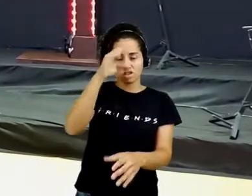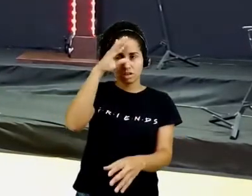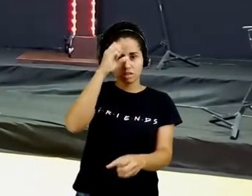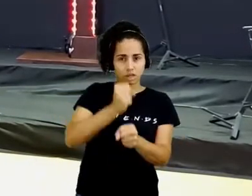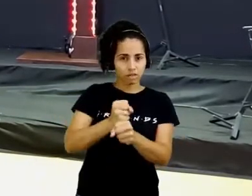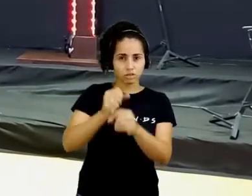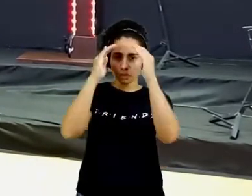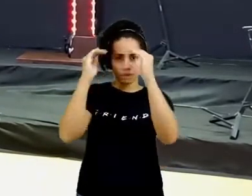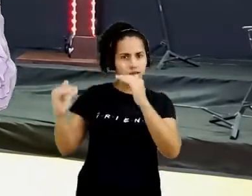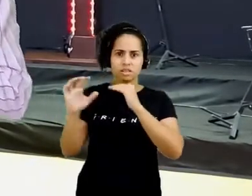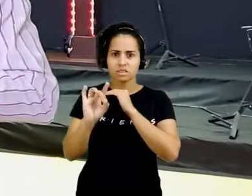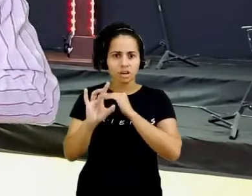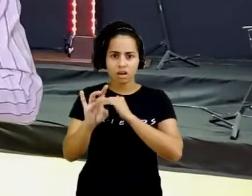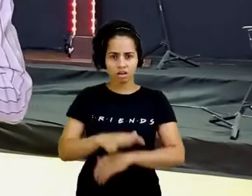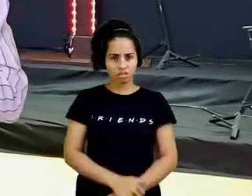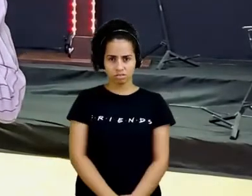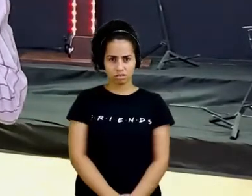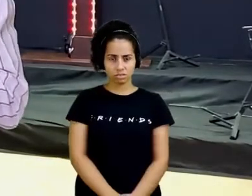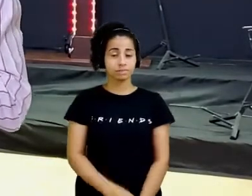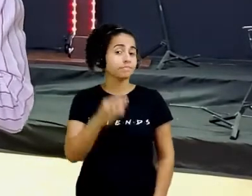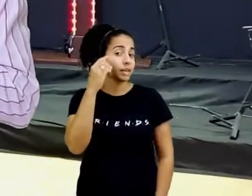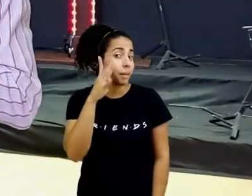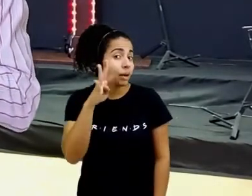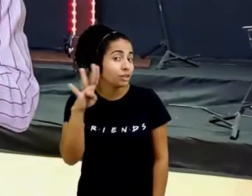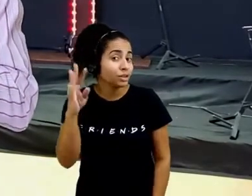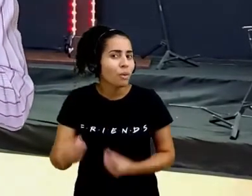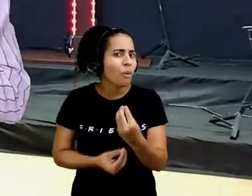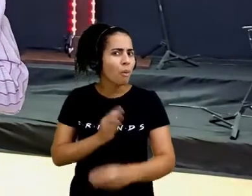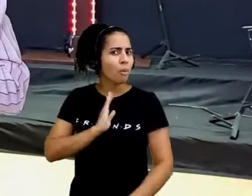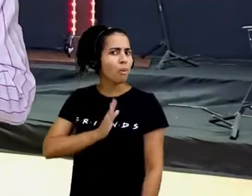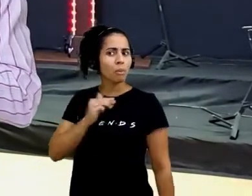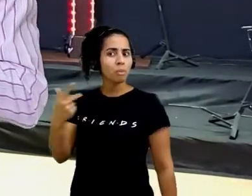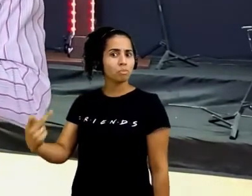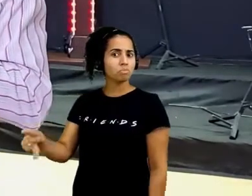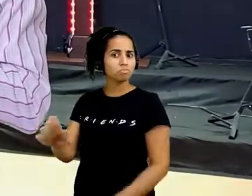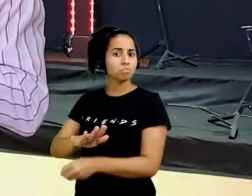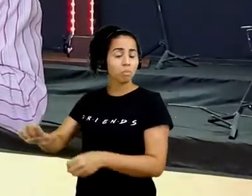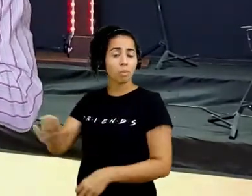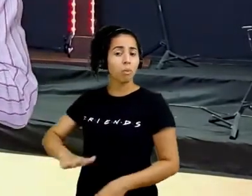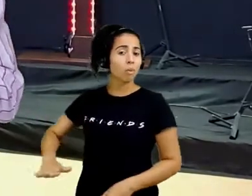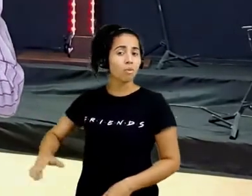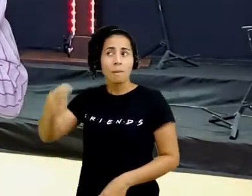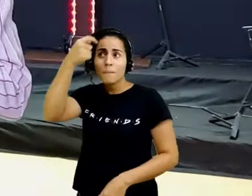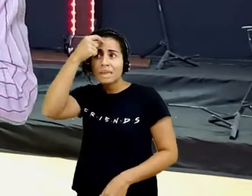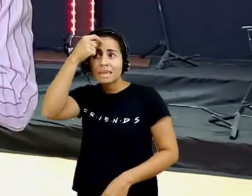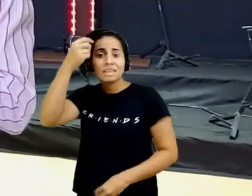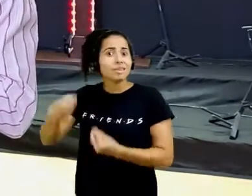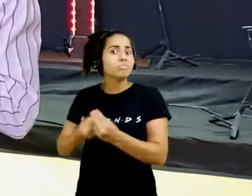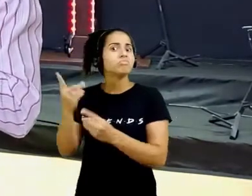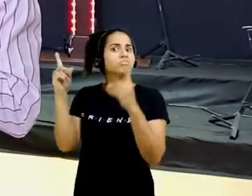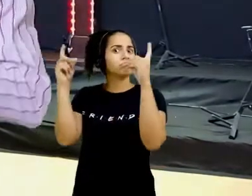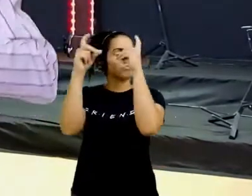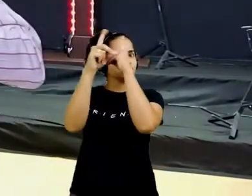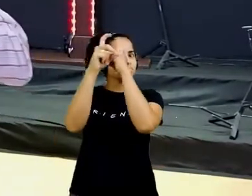dono. Imagine agora, querido, como está o coração daquele povo, como está a sua mente.